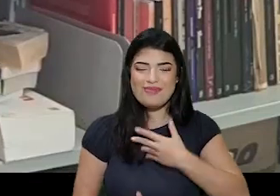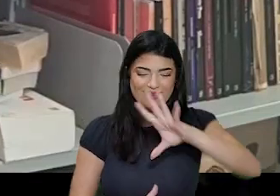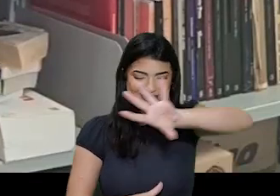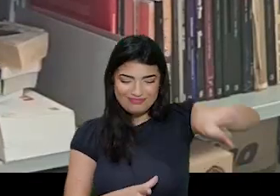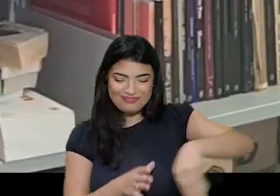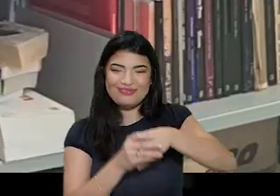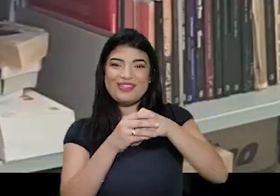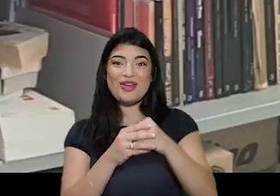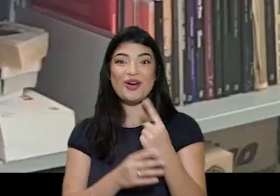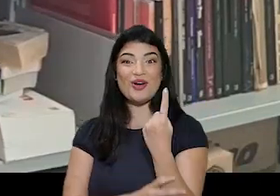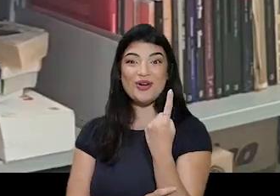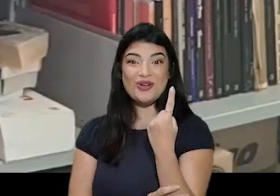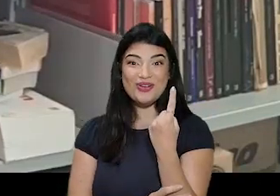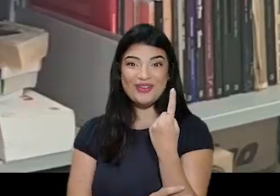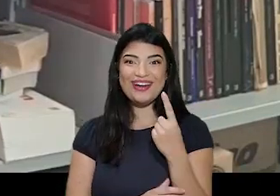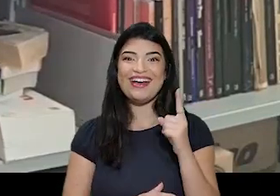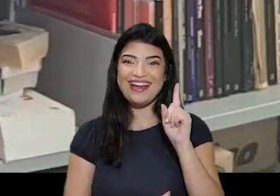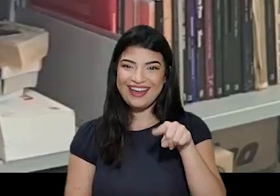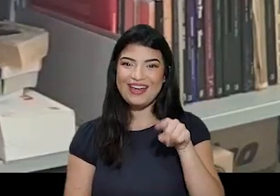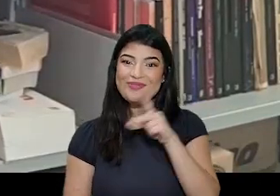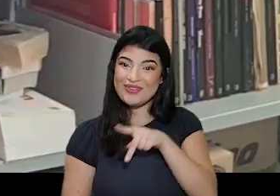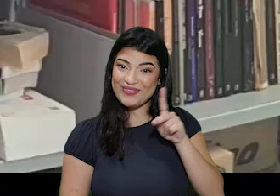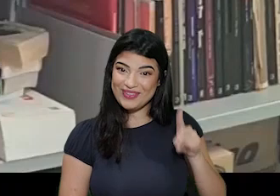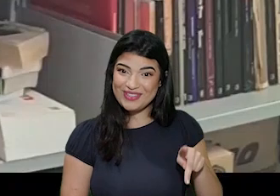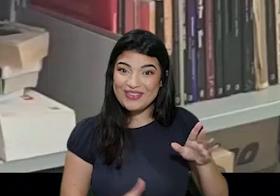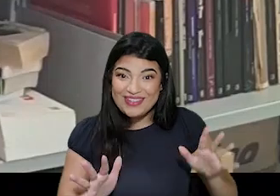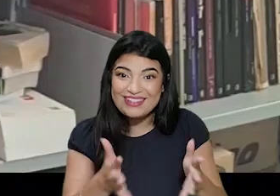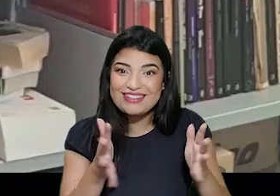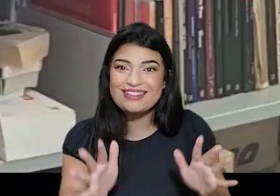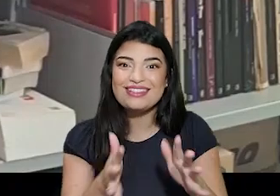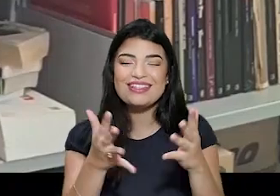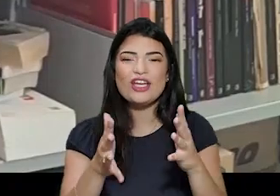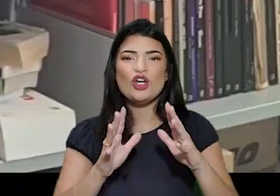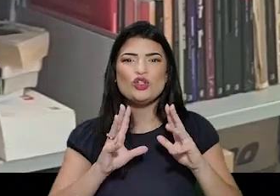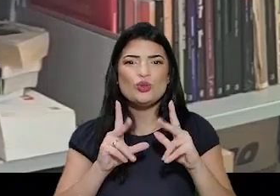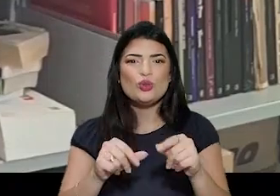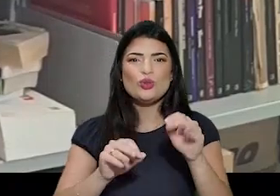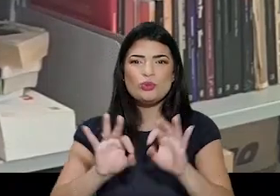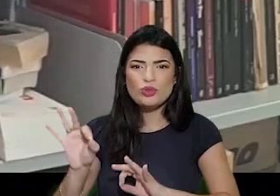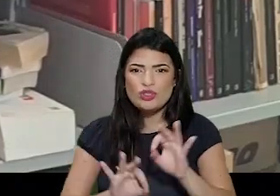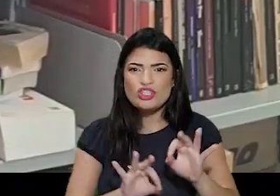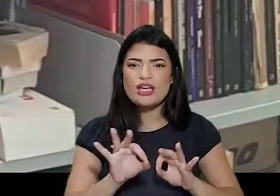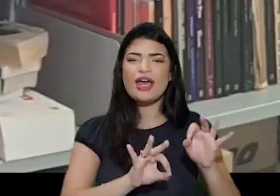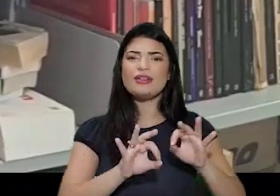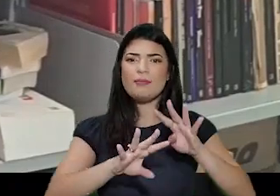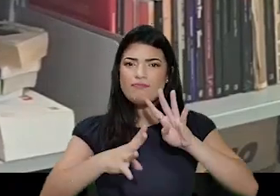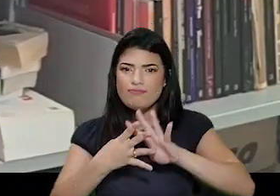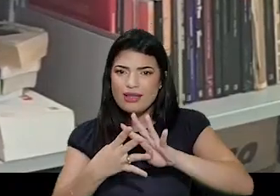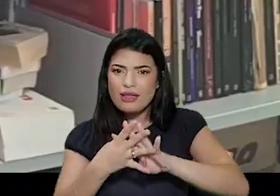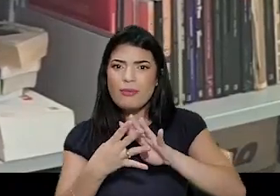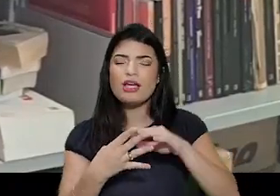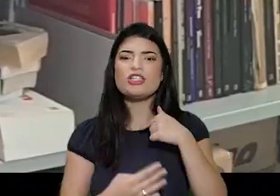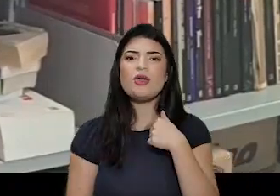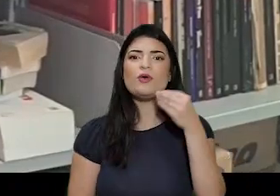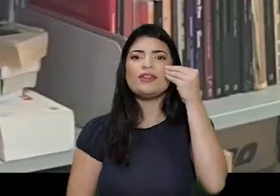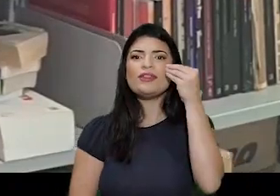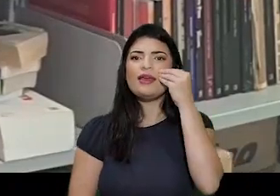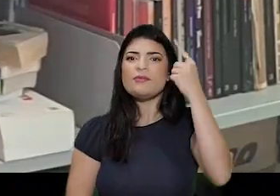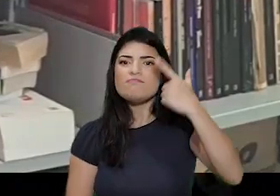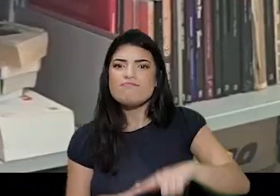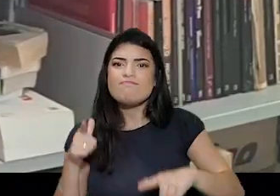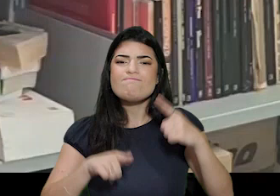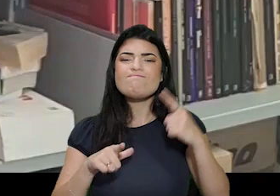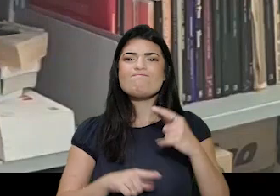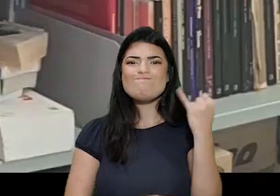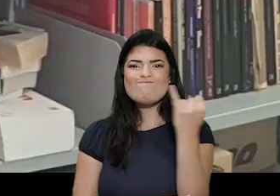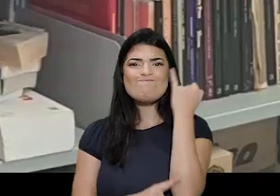é psicólogo, é aquela pessoa que incentiva. E tudo aquilo, todo projeto que tem de matemática, eu tento